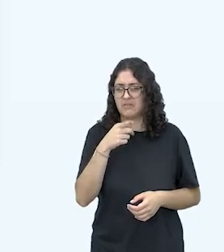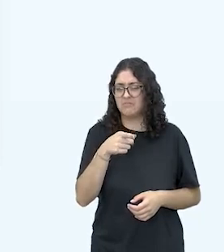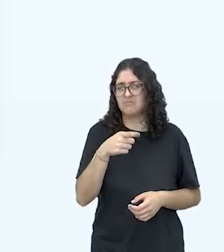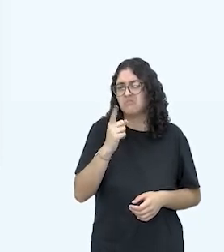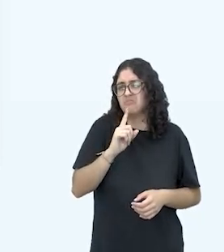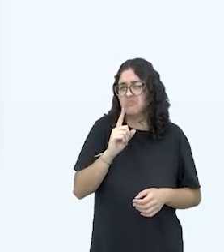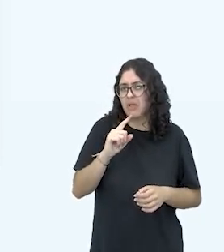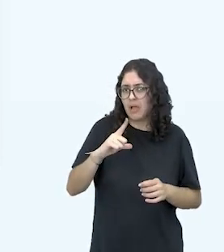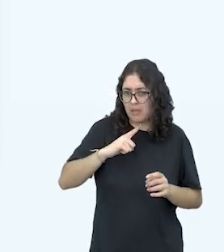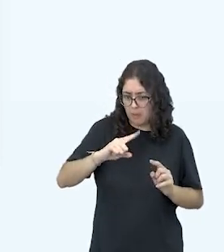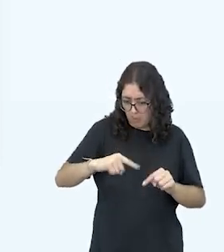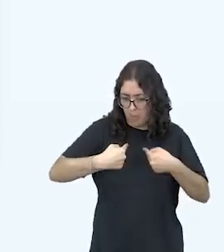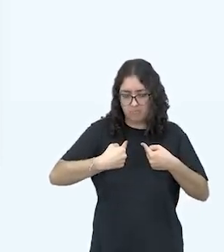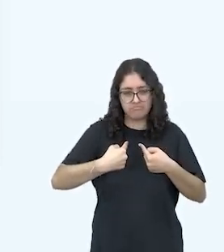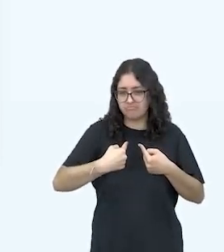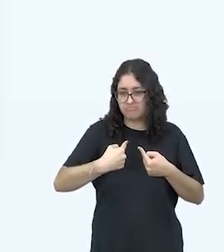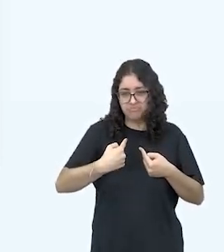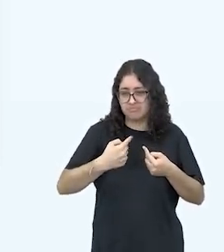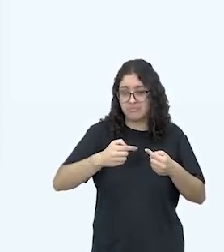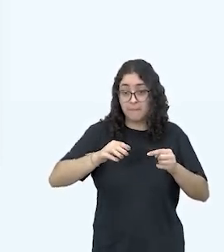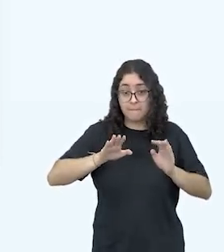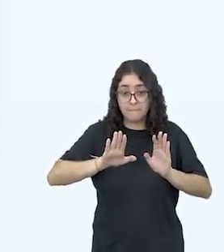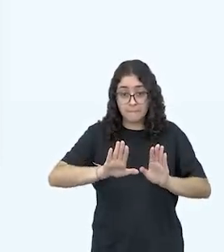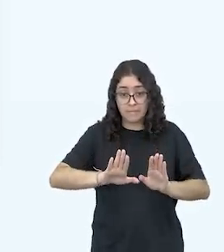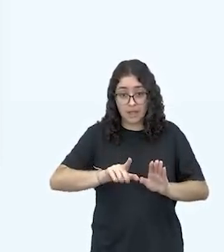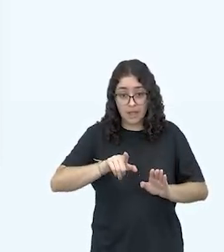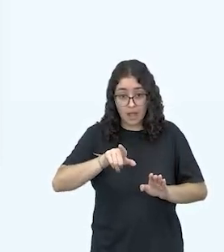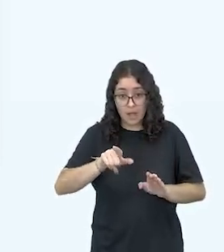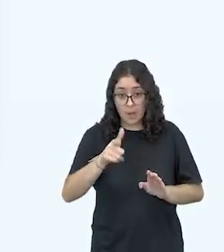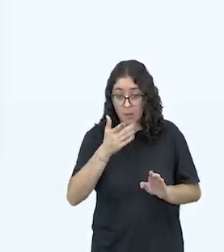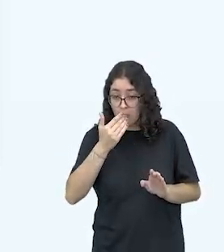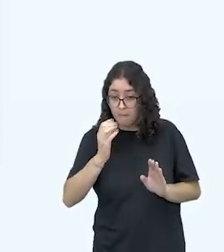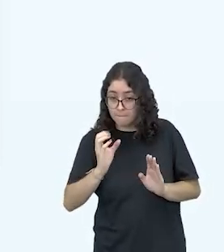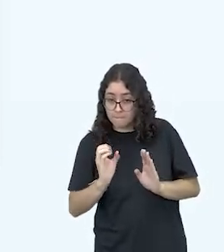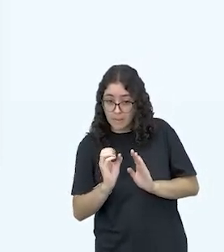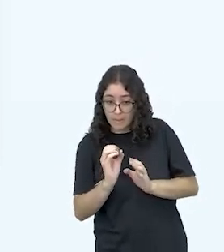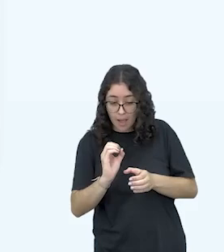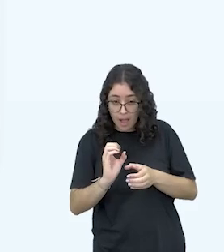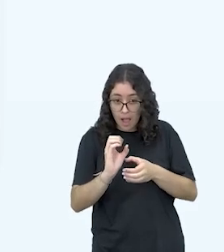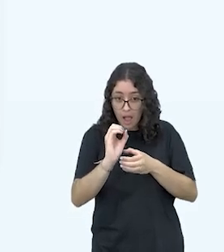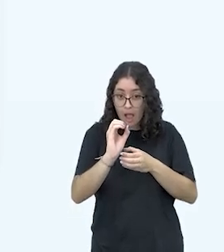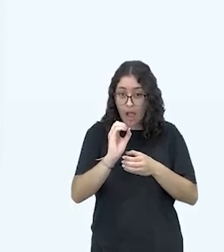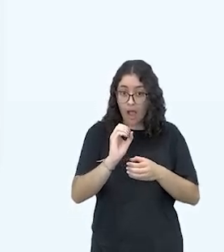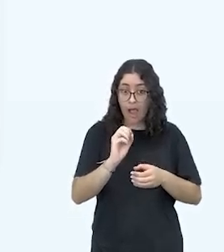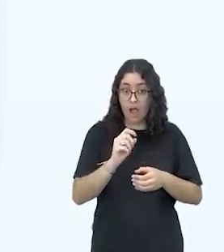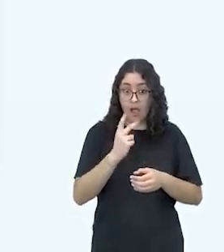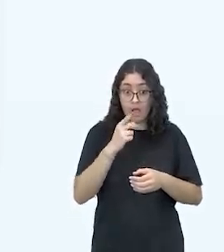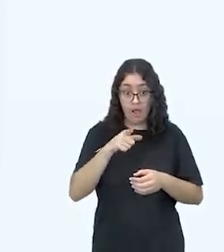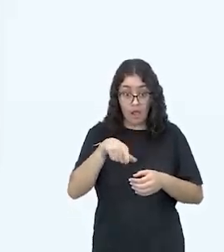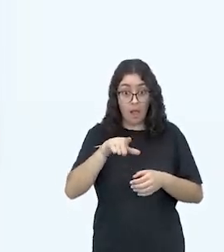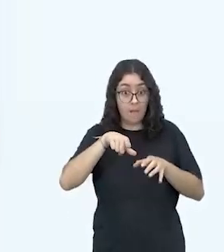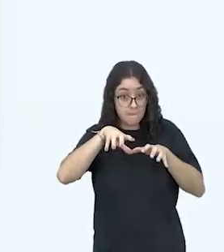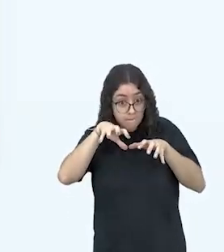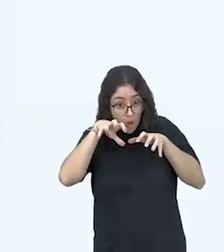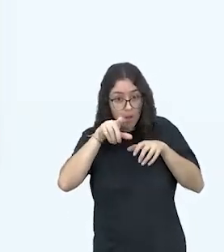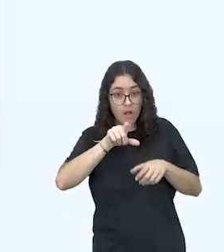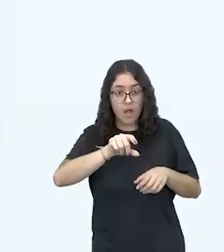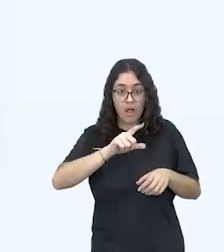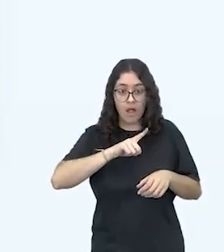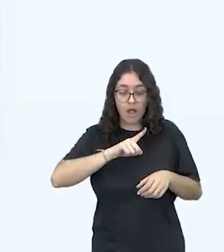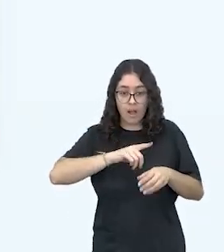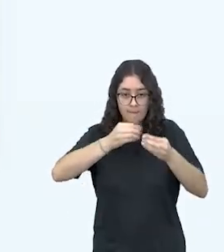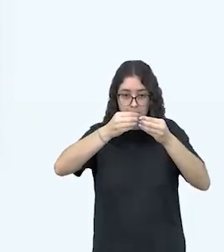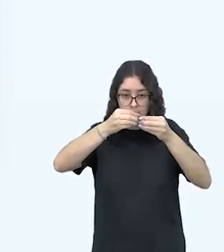inofensiva. Mas o fato é que sua fome voraz faz dela um pequeno monstro, responsável por um